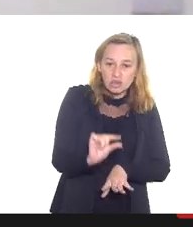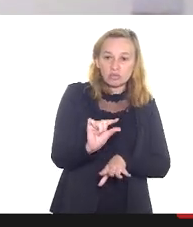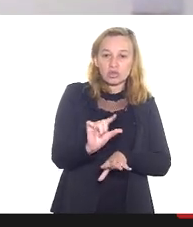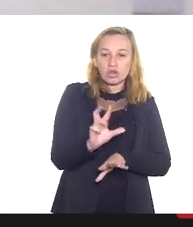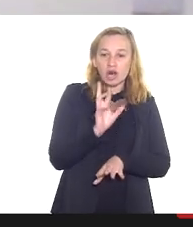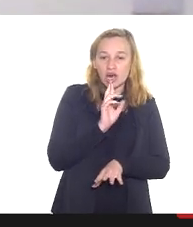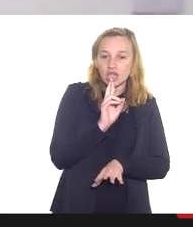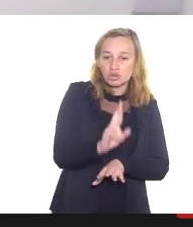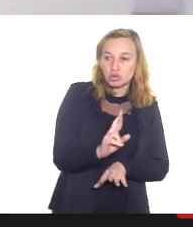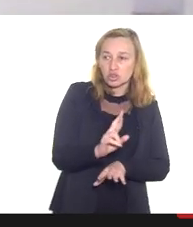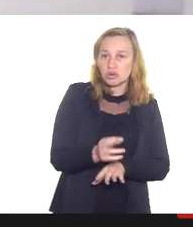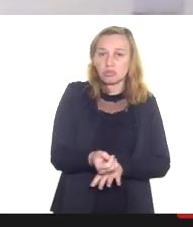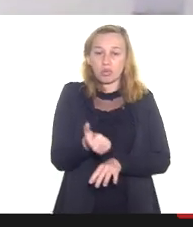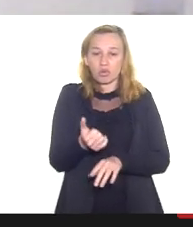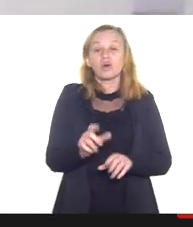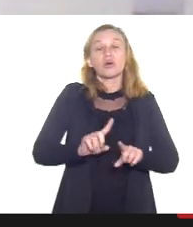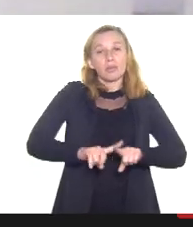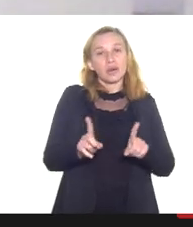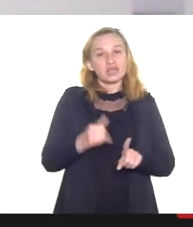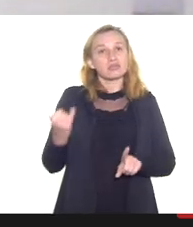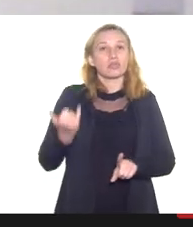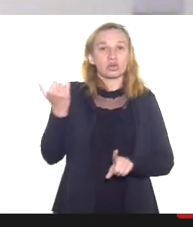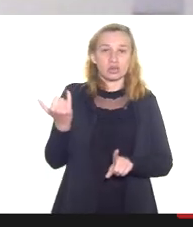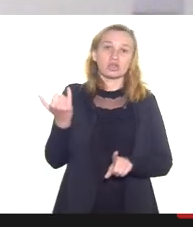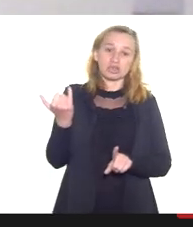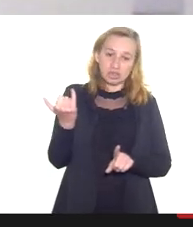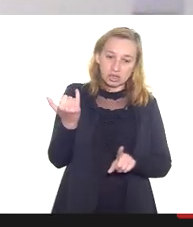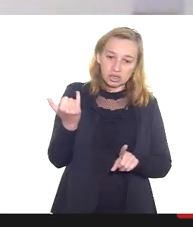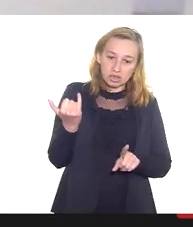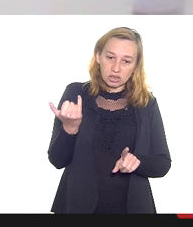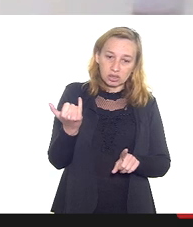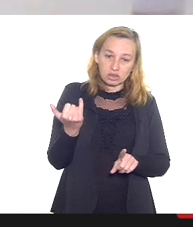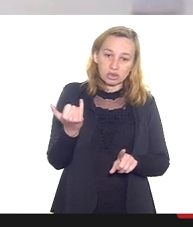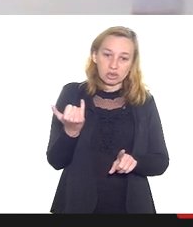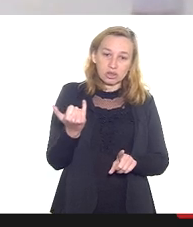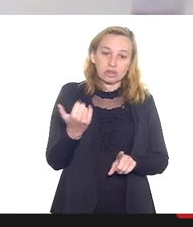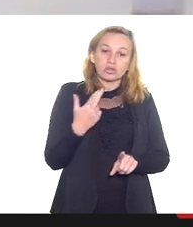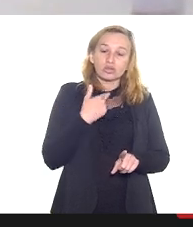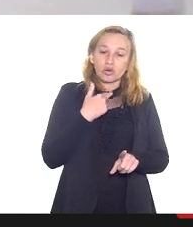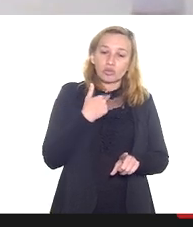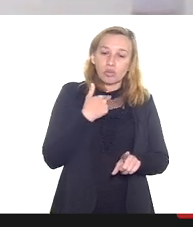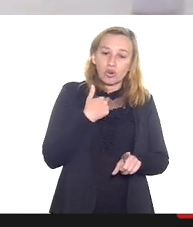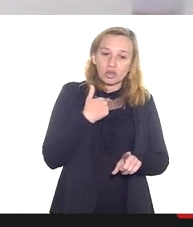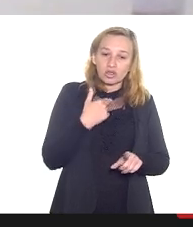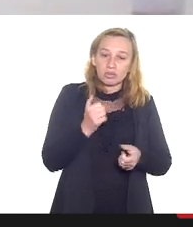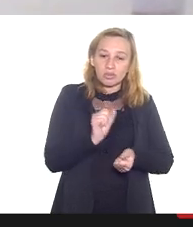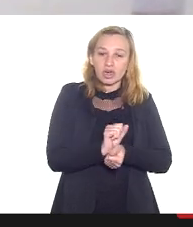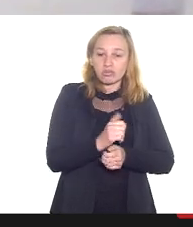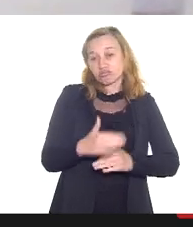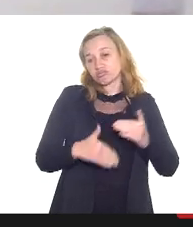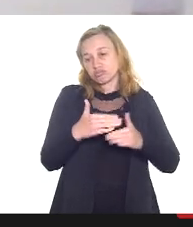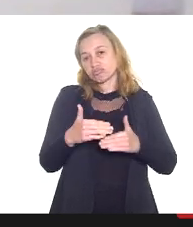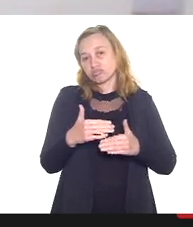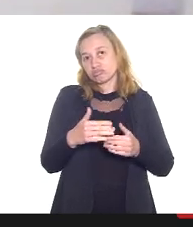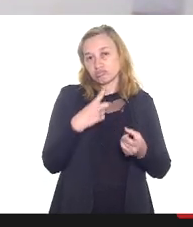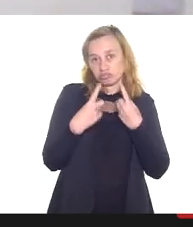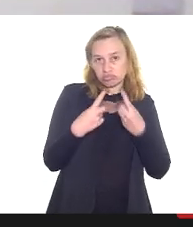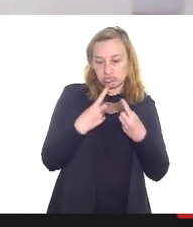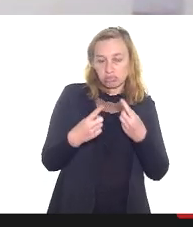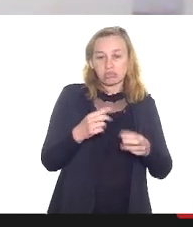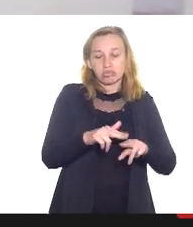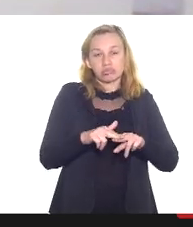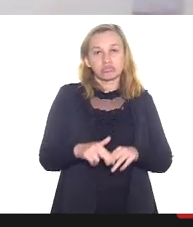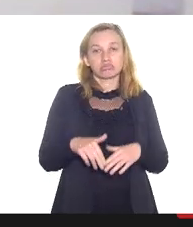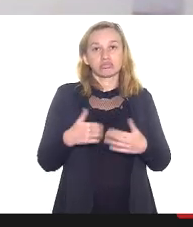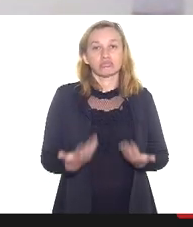responder a consultas, que são importantes, mas que não podem esgotar o processo de debate dessa forma. Então, passo a